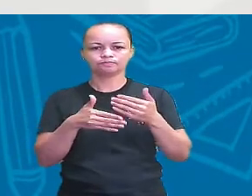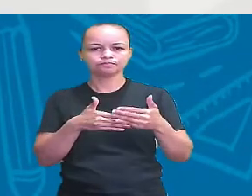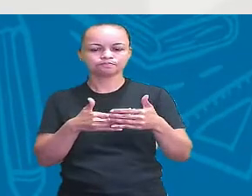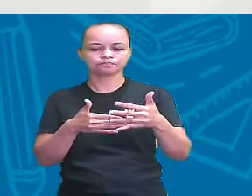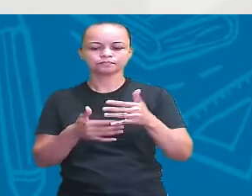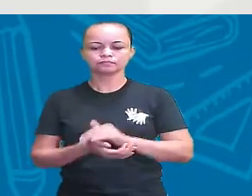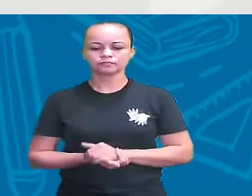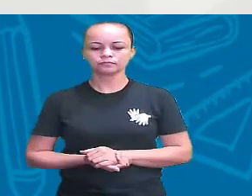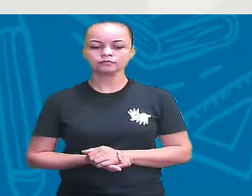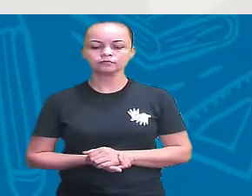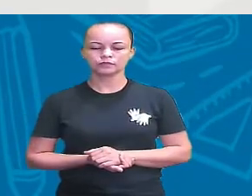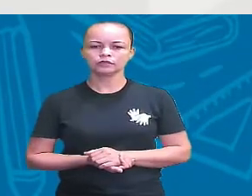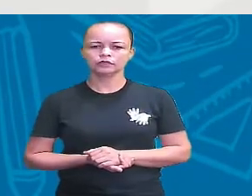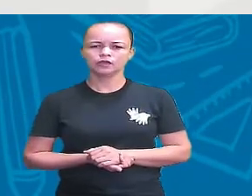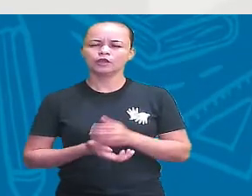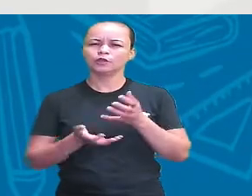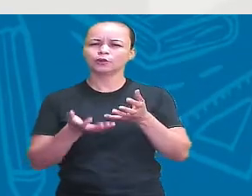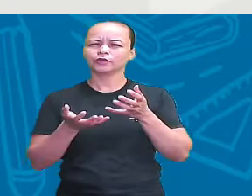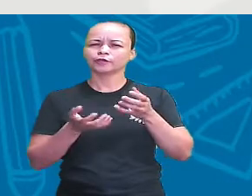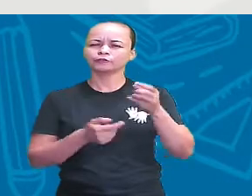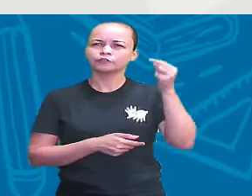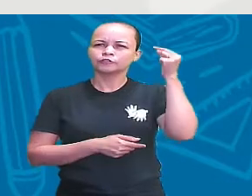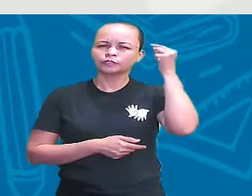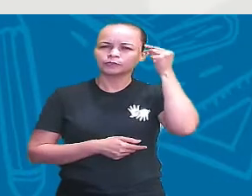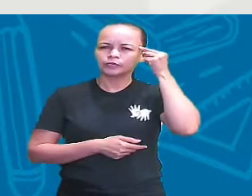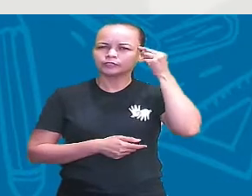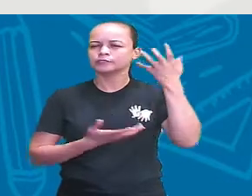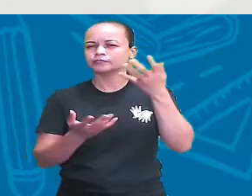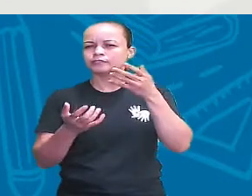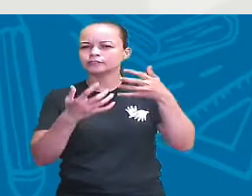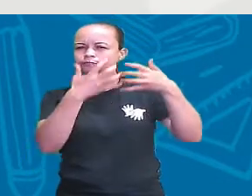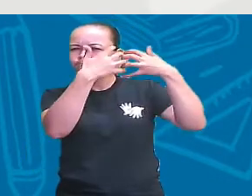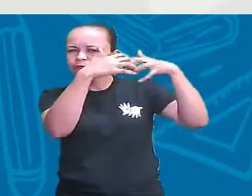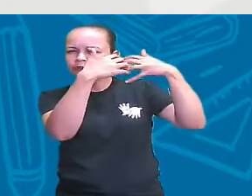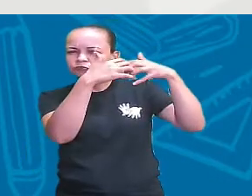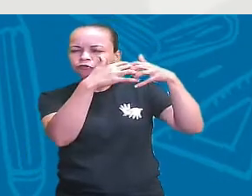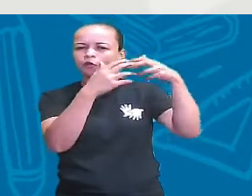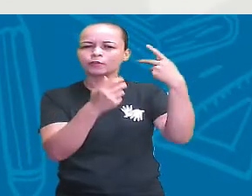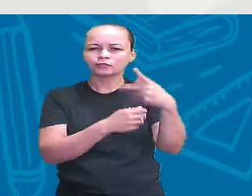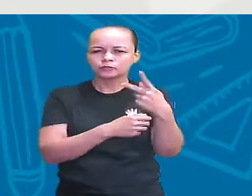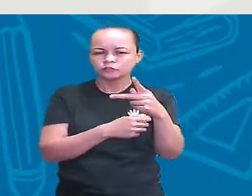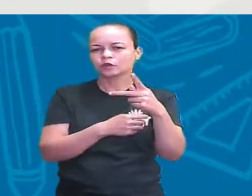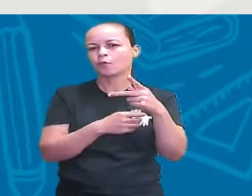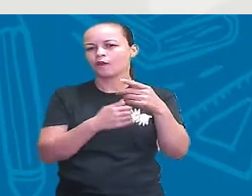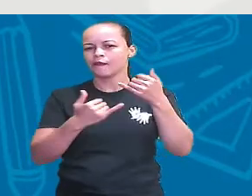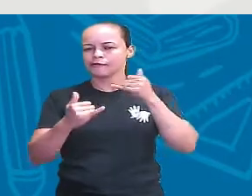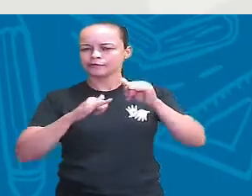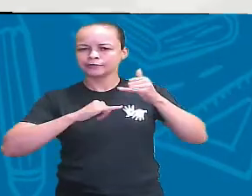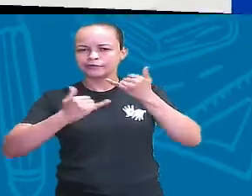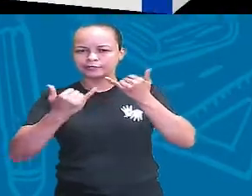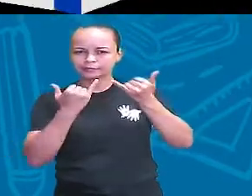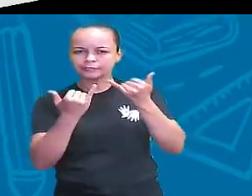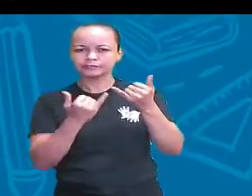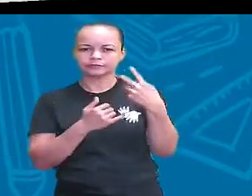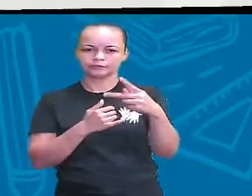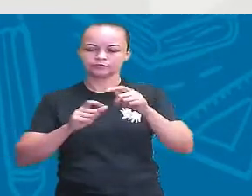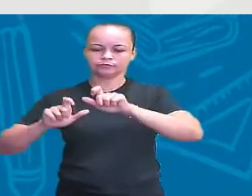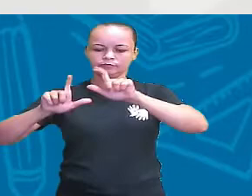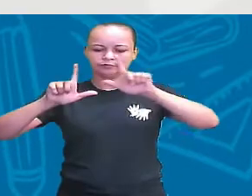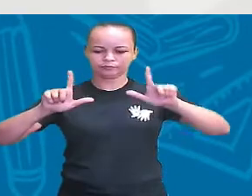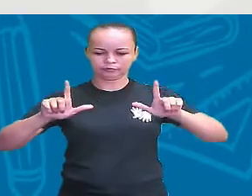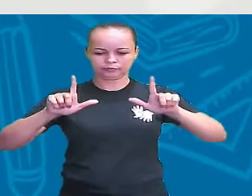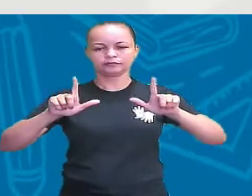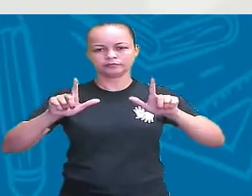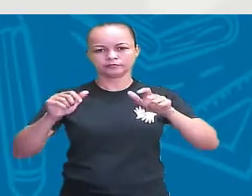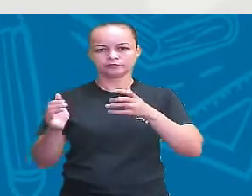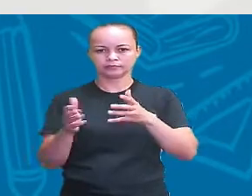vou pedir para que você metabolize, cristalize essas informações que estão aí nesse primeiro slide. E aí, para a gente não perder tempo, eu já vou